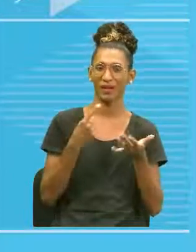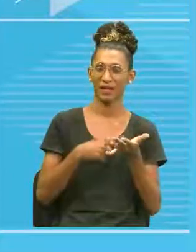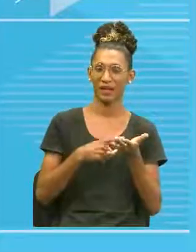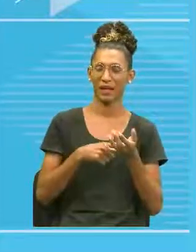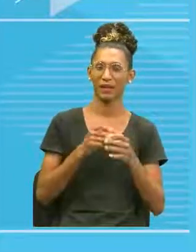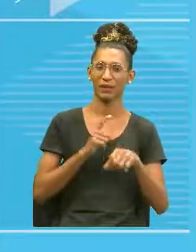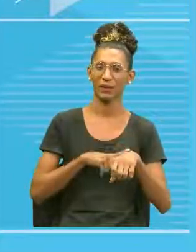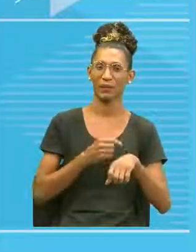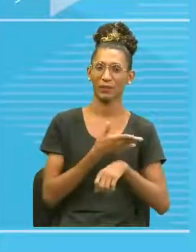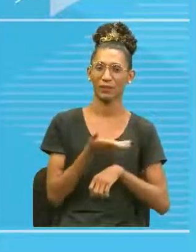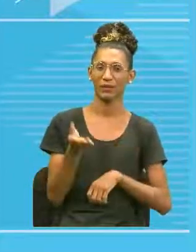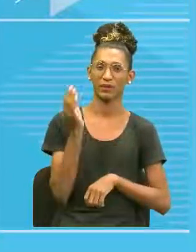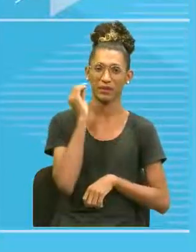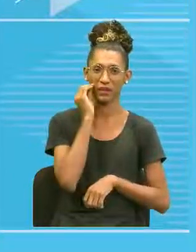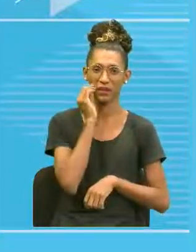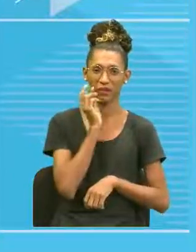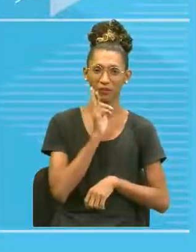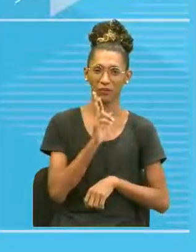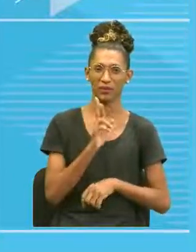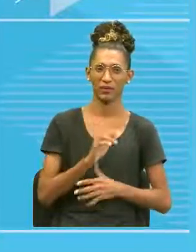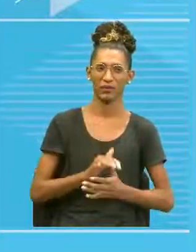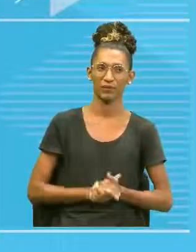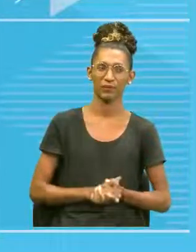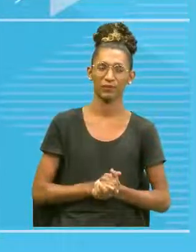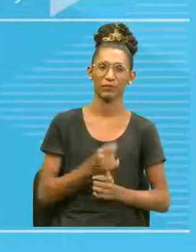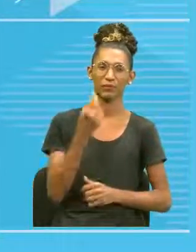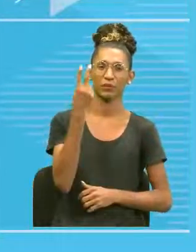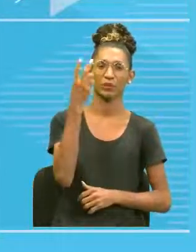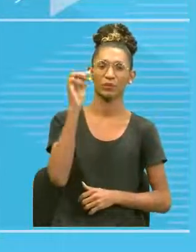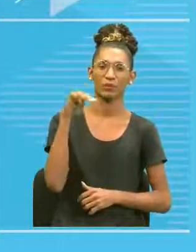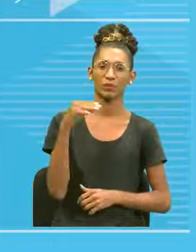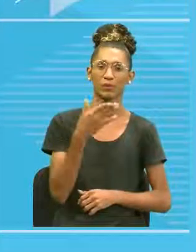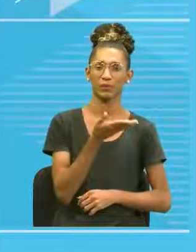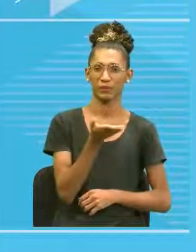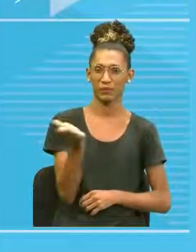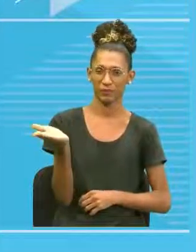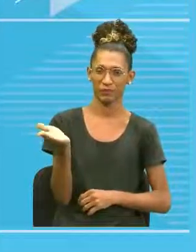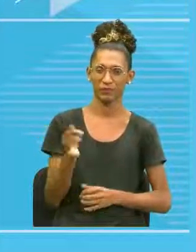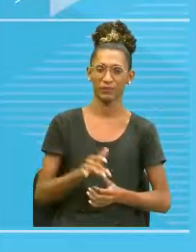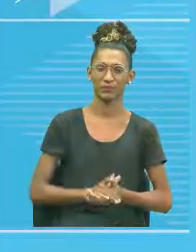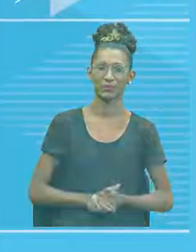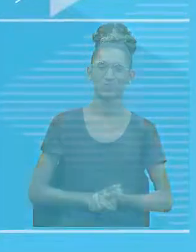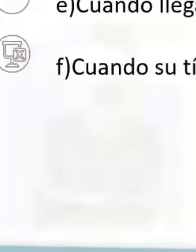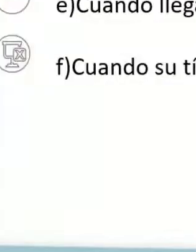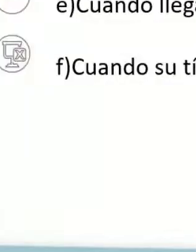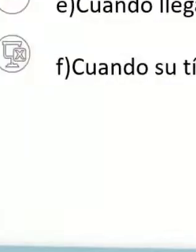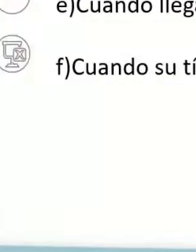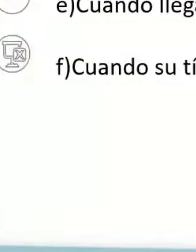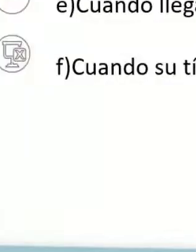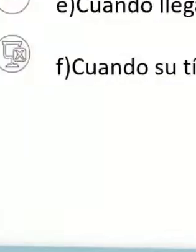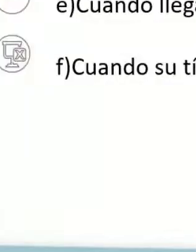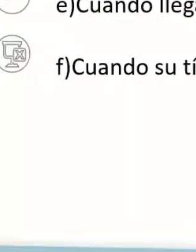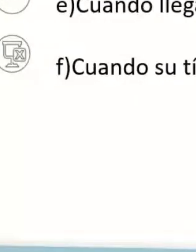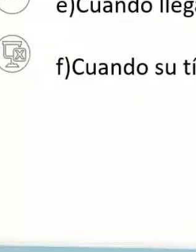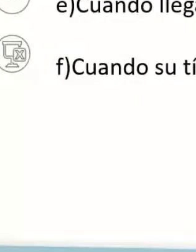responder Jorge a gente vai de mais de dois minutos dois minutos por favor